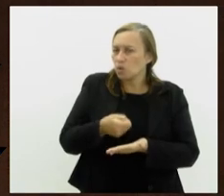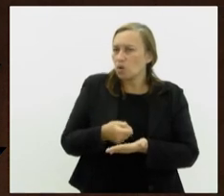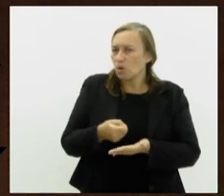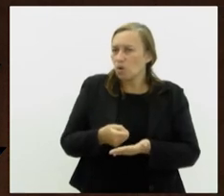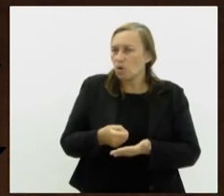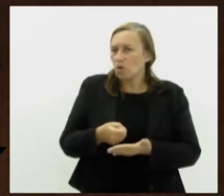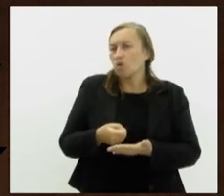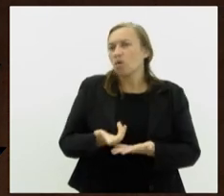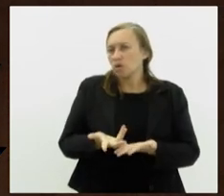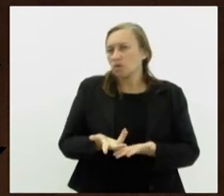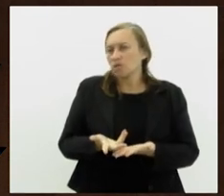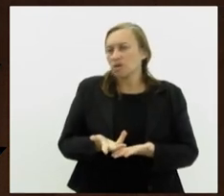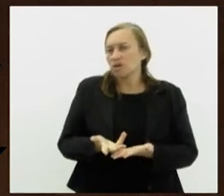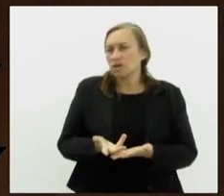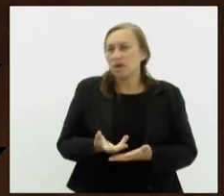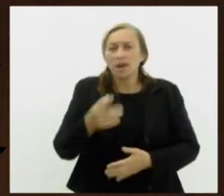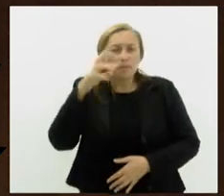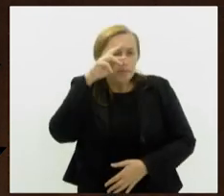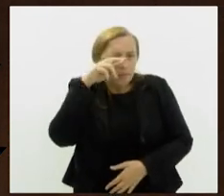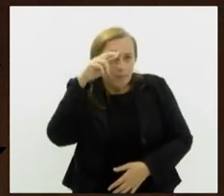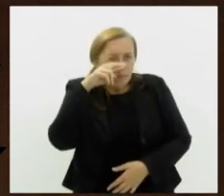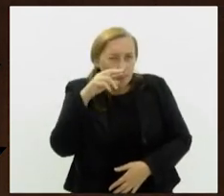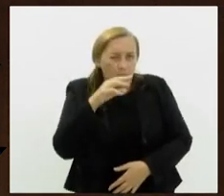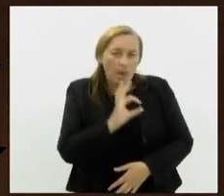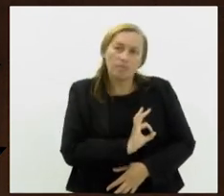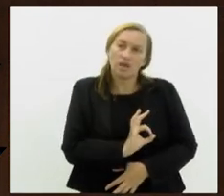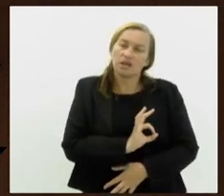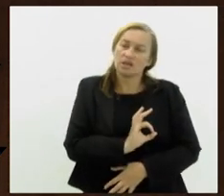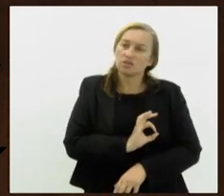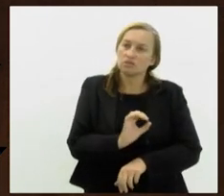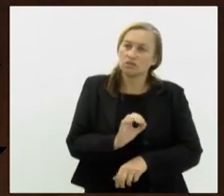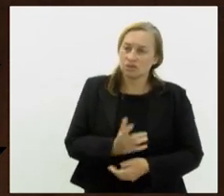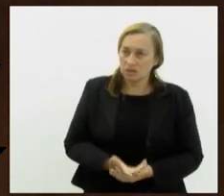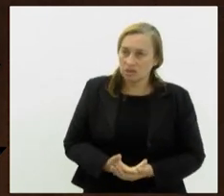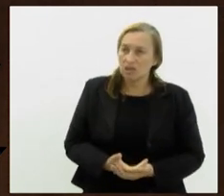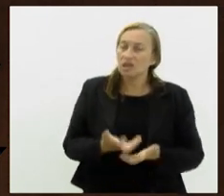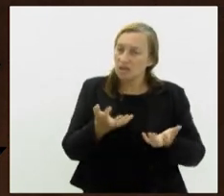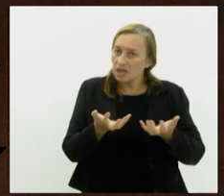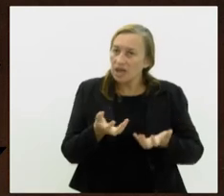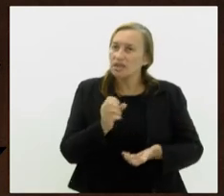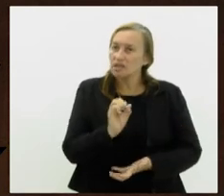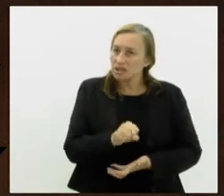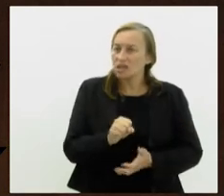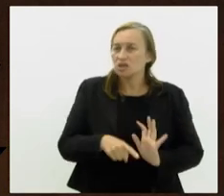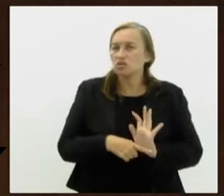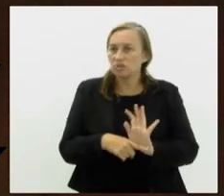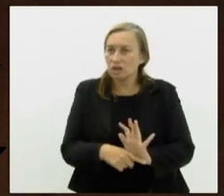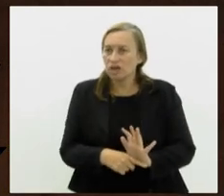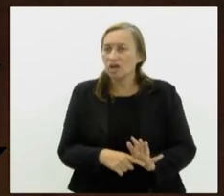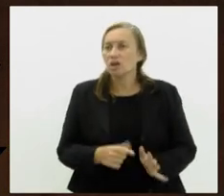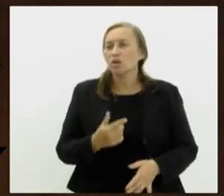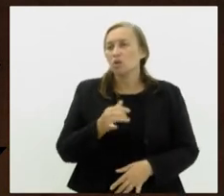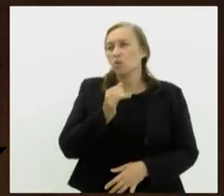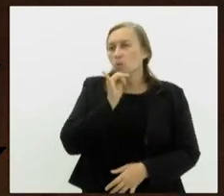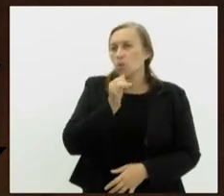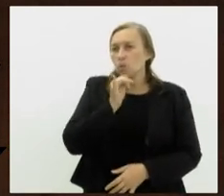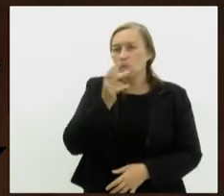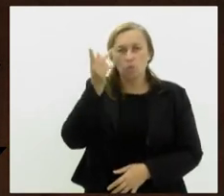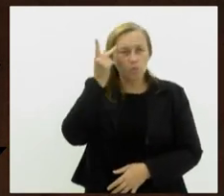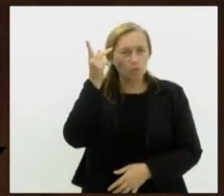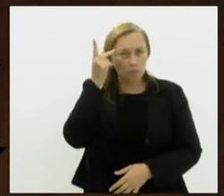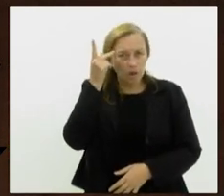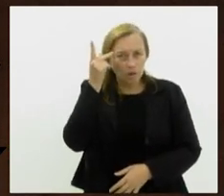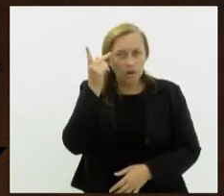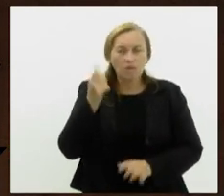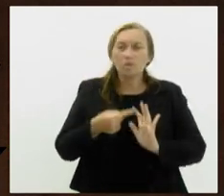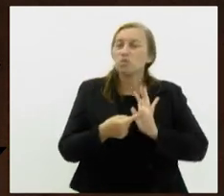perícia da Polícia do Rio de Janeiro, né? Para dizer que a gente quer, sim, reforçar a polícia. E o exemplo que eu dei de São Paulo é